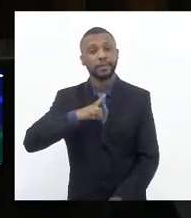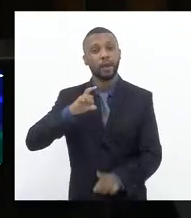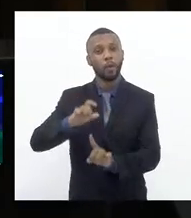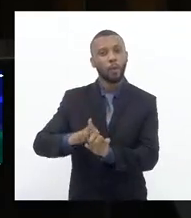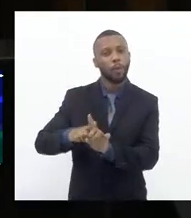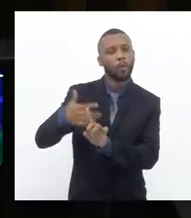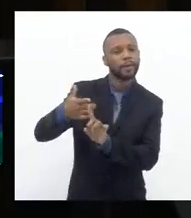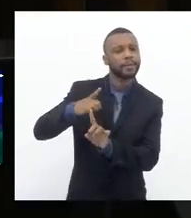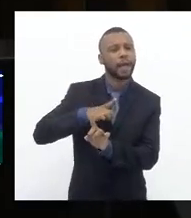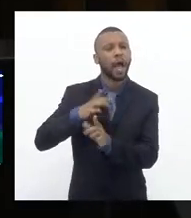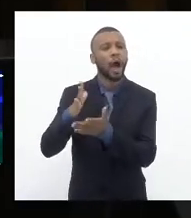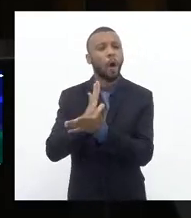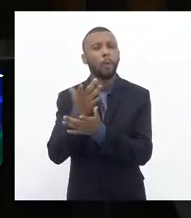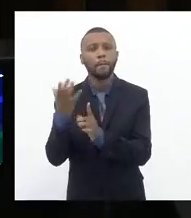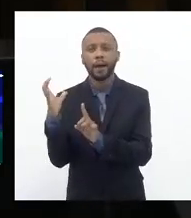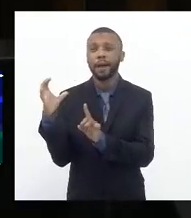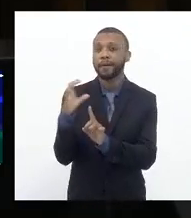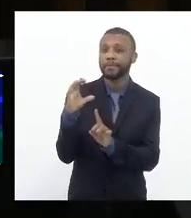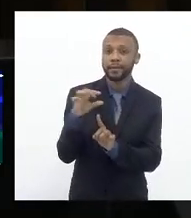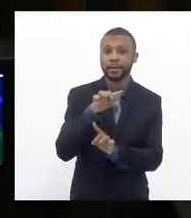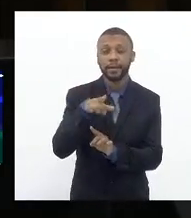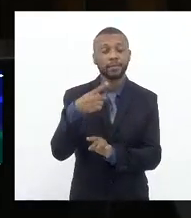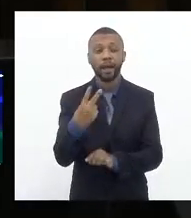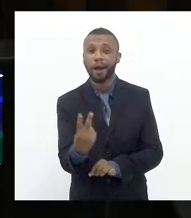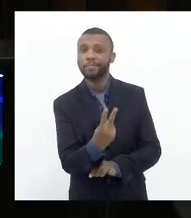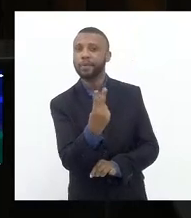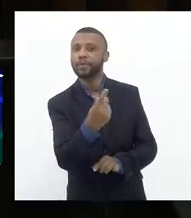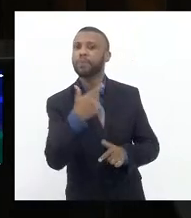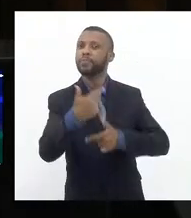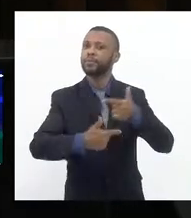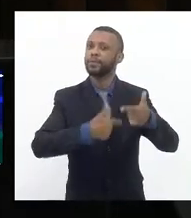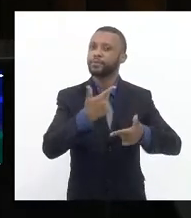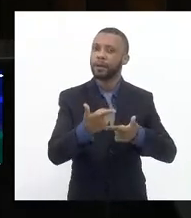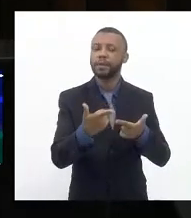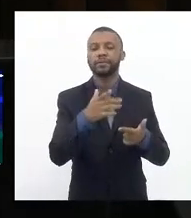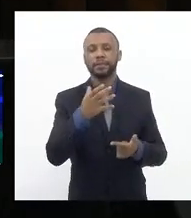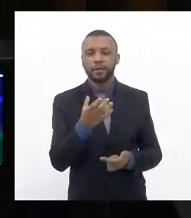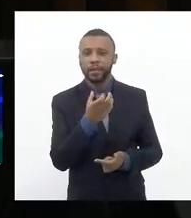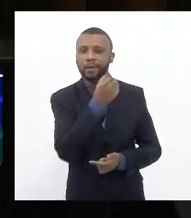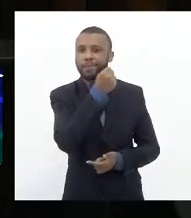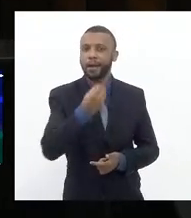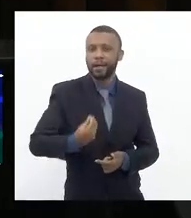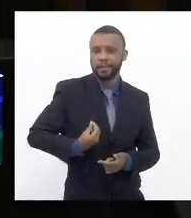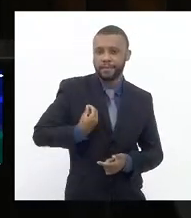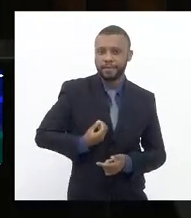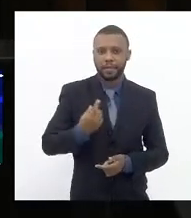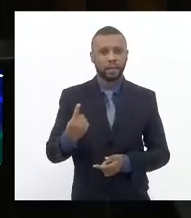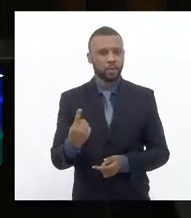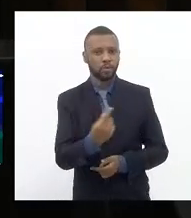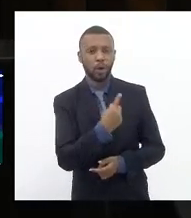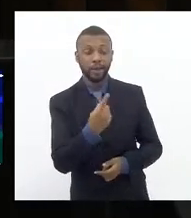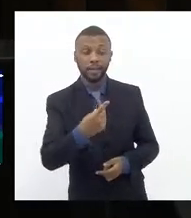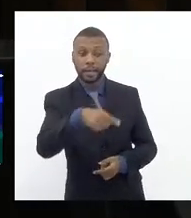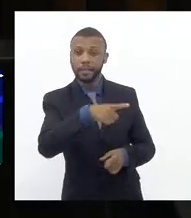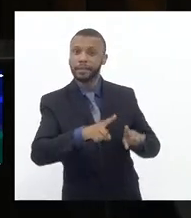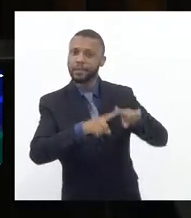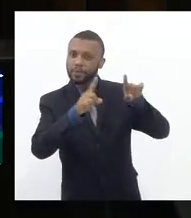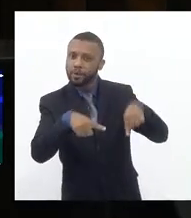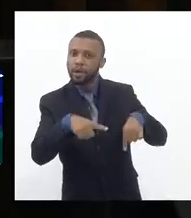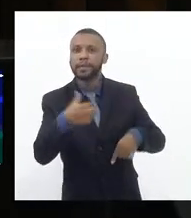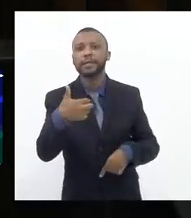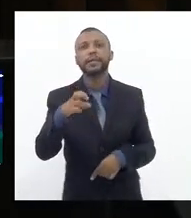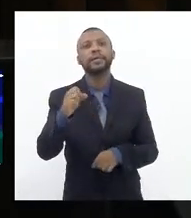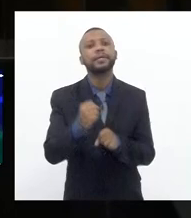algum efeito e eles vão ser valorizados pelo seu trabalho de salvar as nossas vidas. Esses servidores ficaram 15 anos com